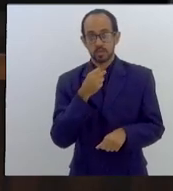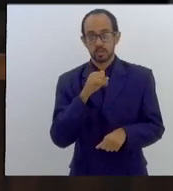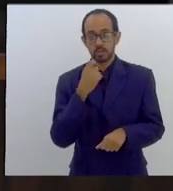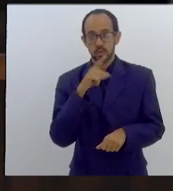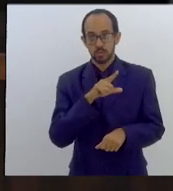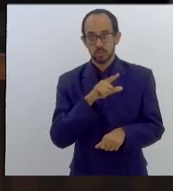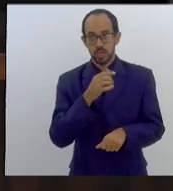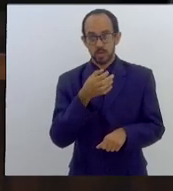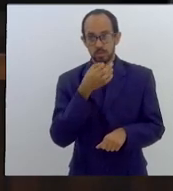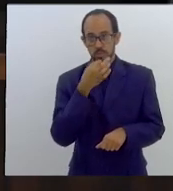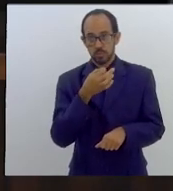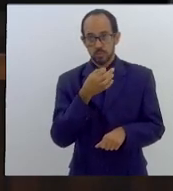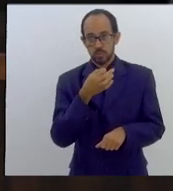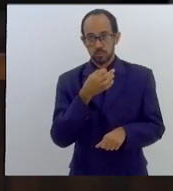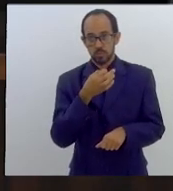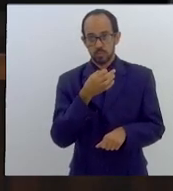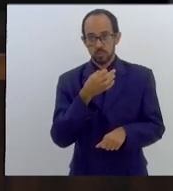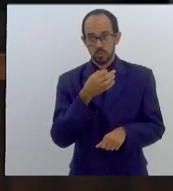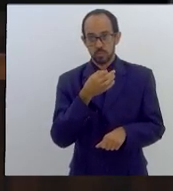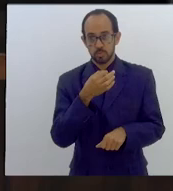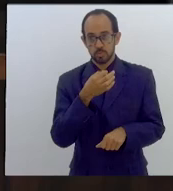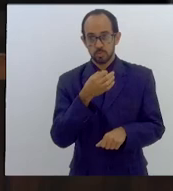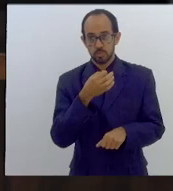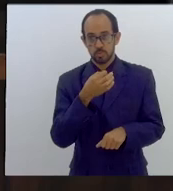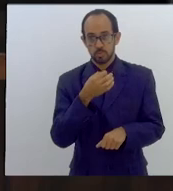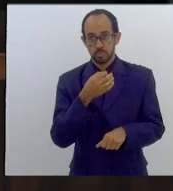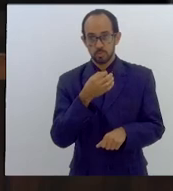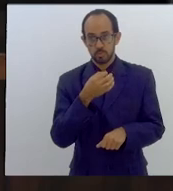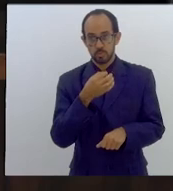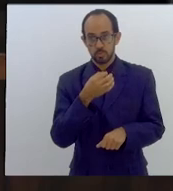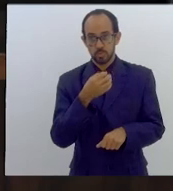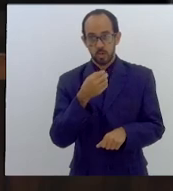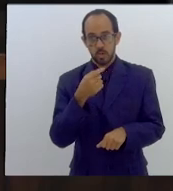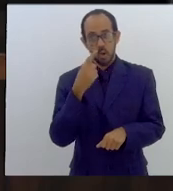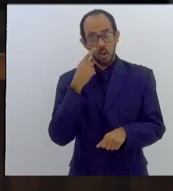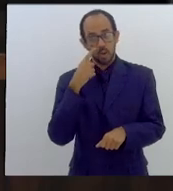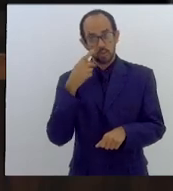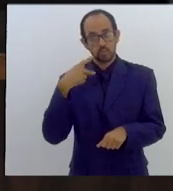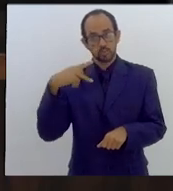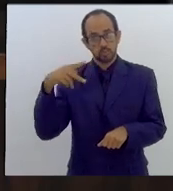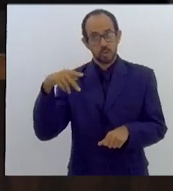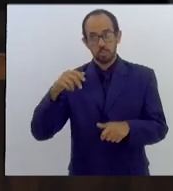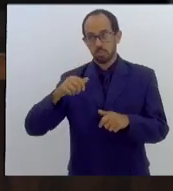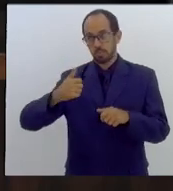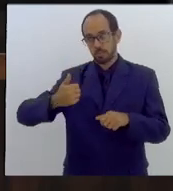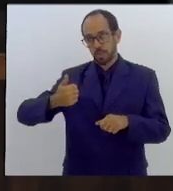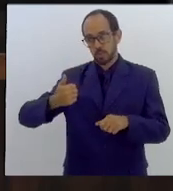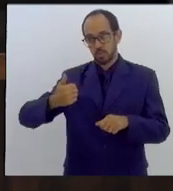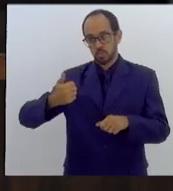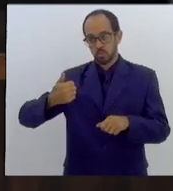não parecer... Deixa eu olhar, olha só o primeiro. Olha só o primeiro. Por isso que eu não chamei Vossa Excelência.